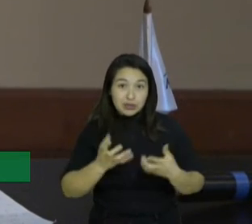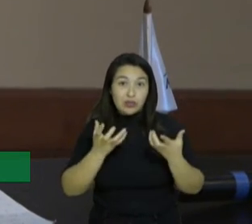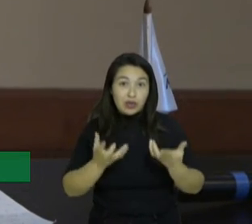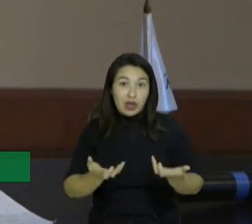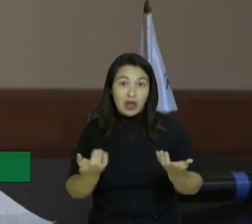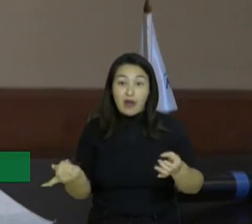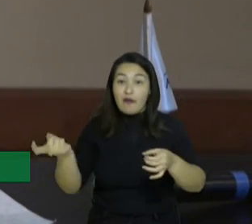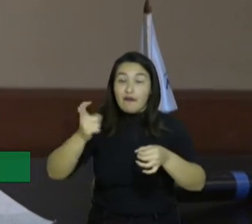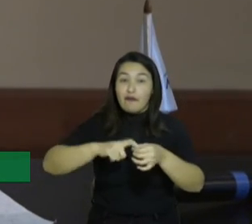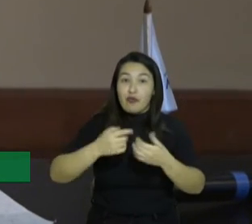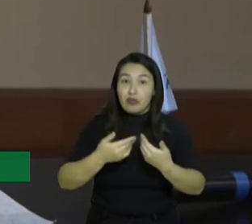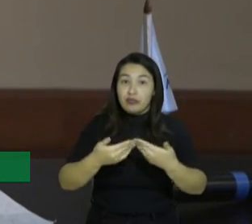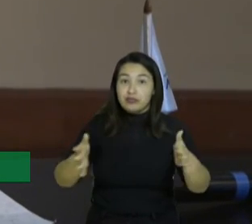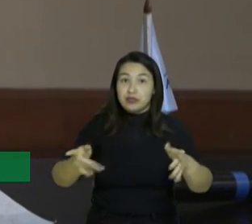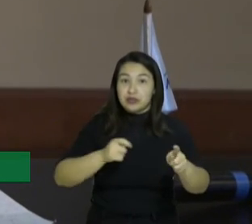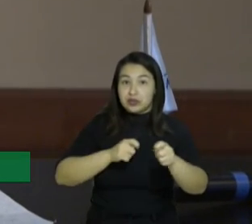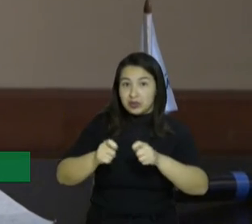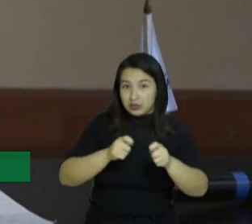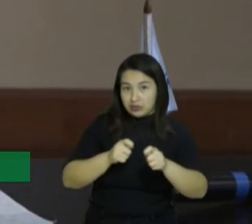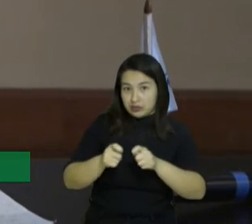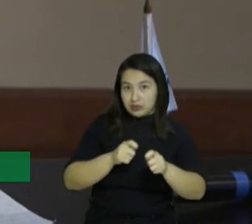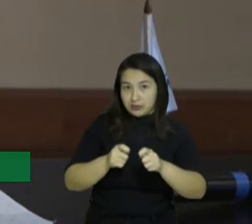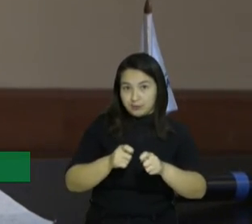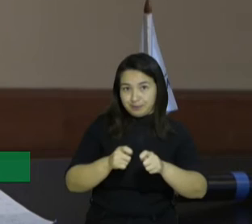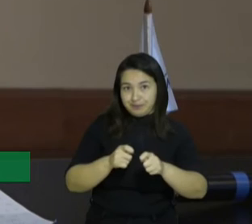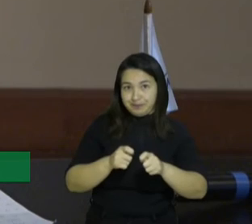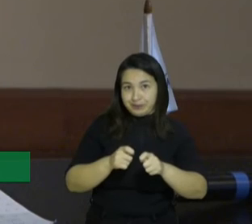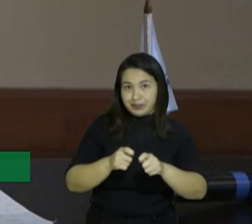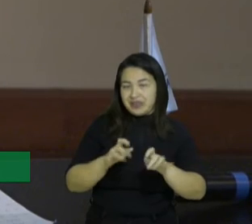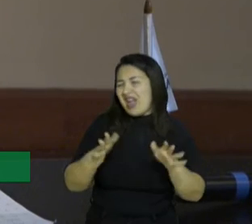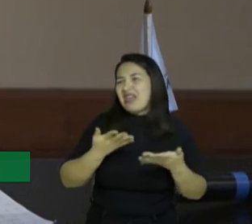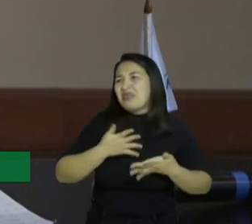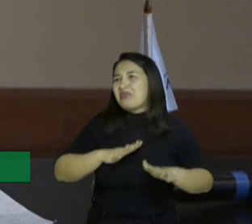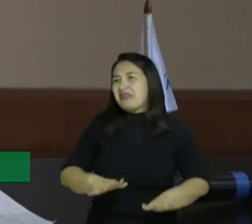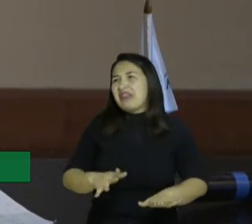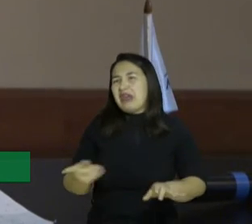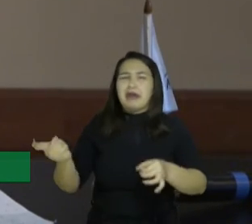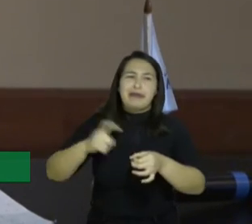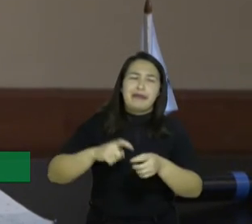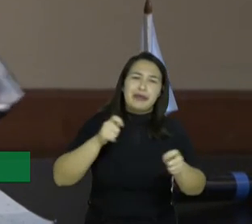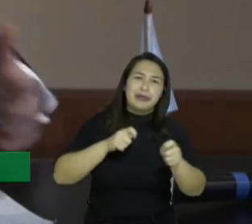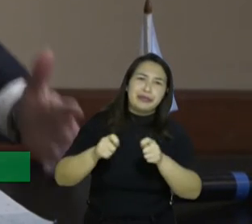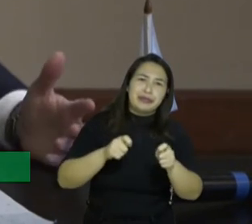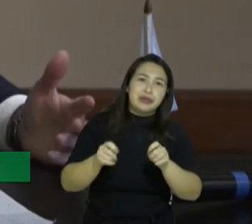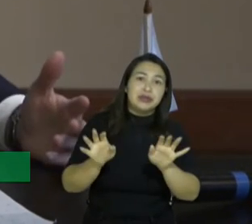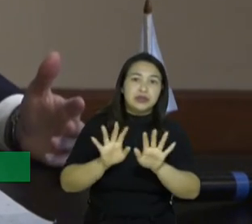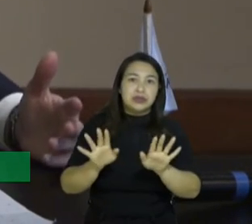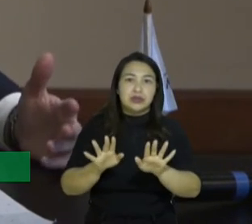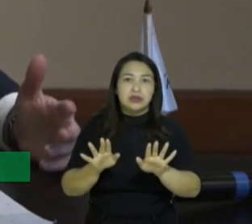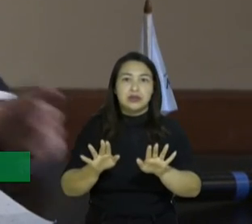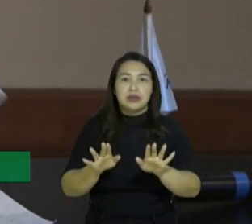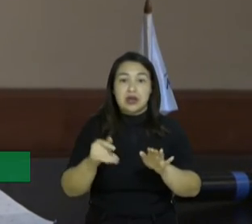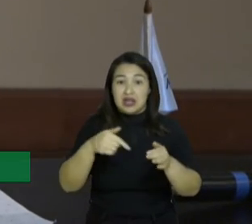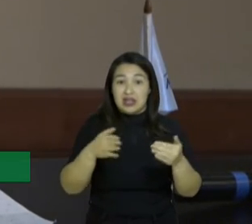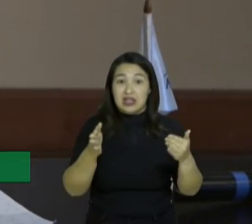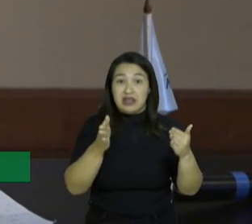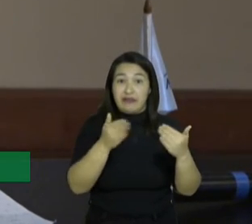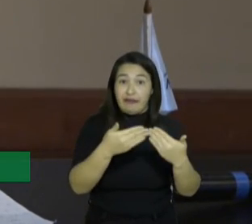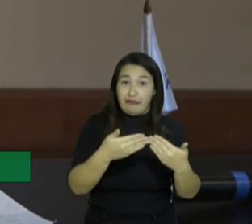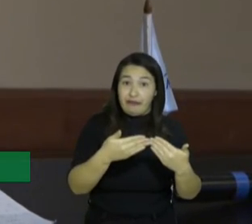negociações a seler é diferente do Brasil falar não mas eu não quero mais Abrir compras governamentais isso estava fechado